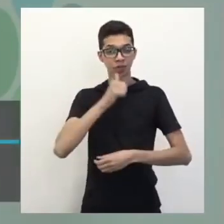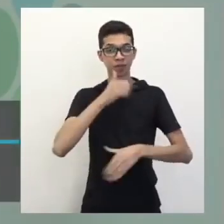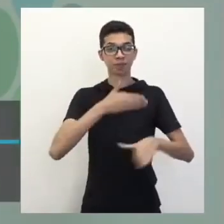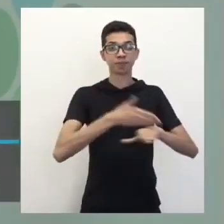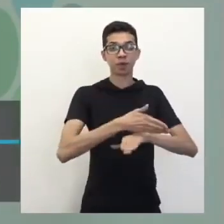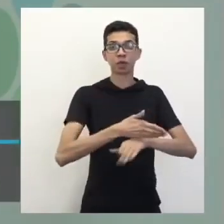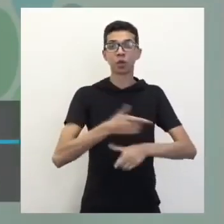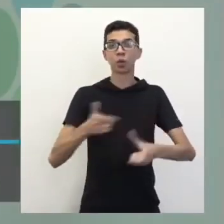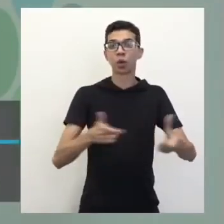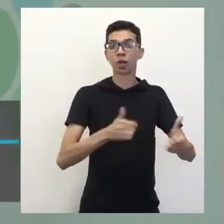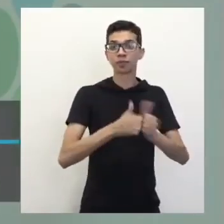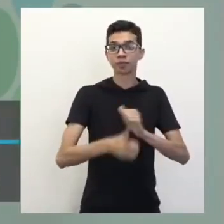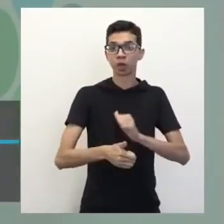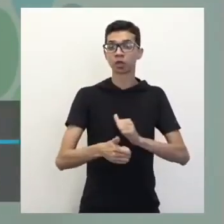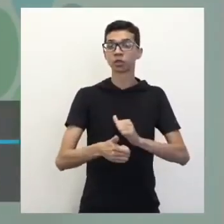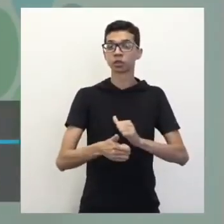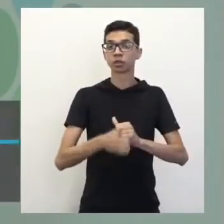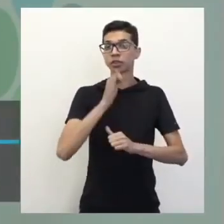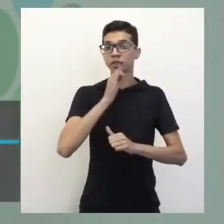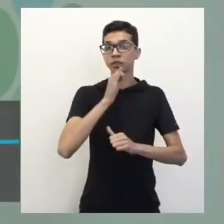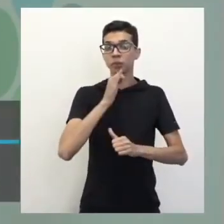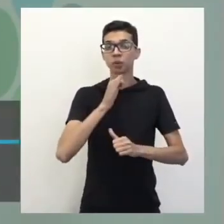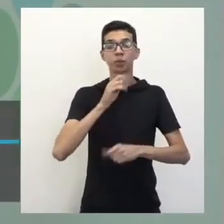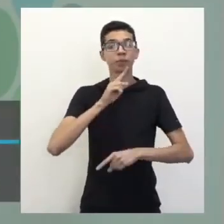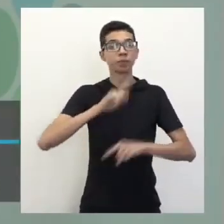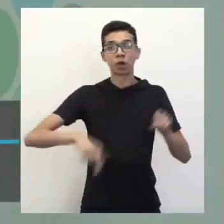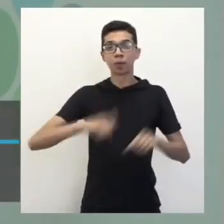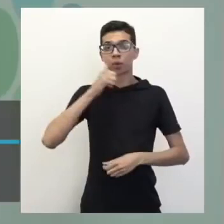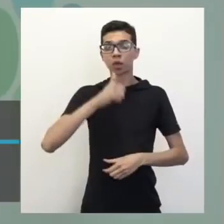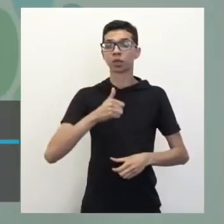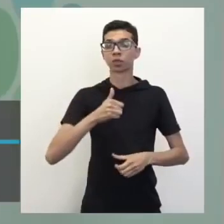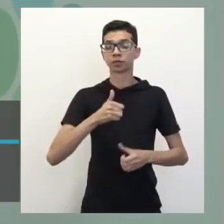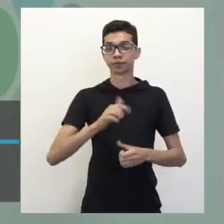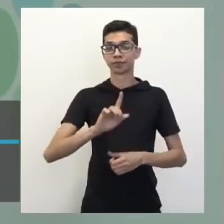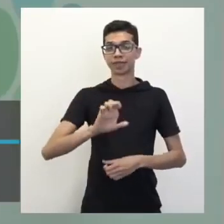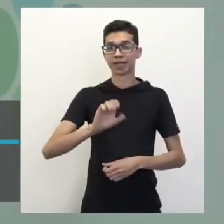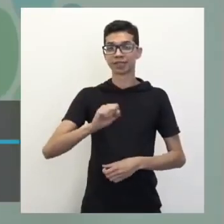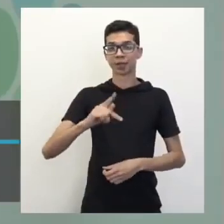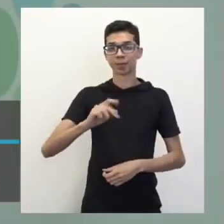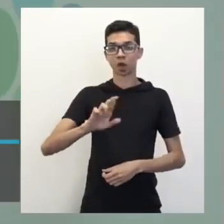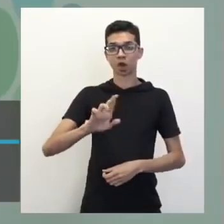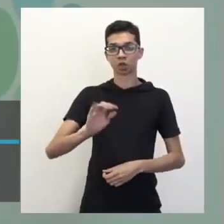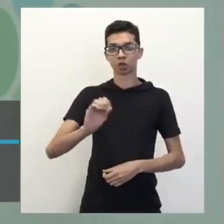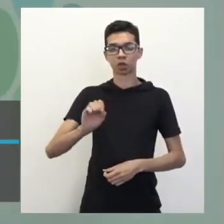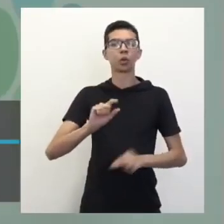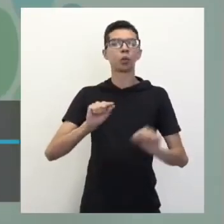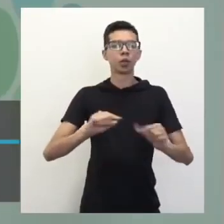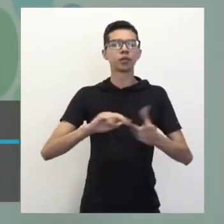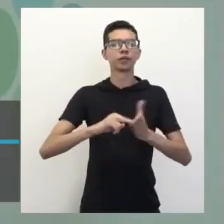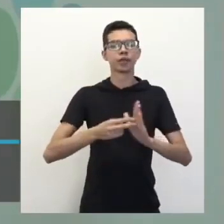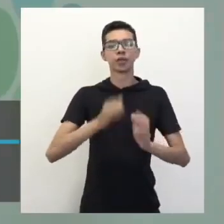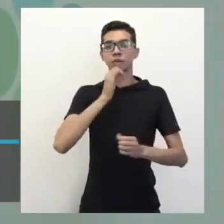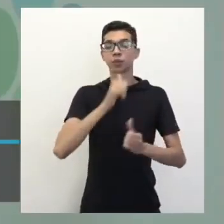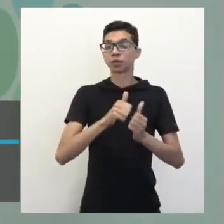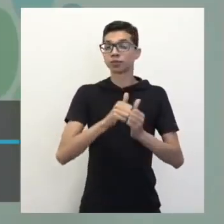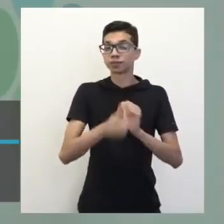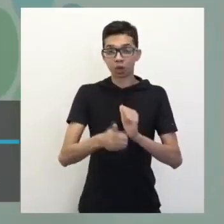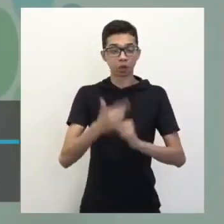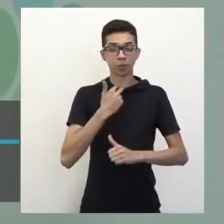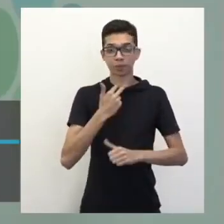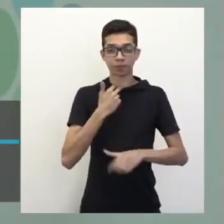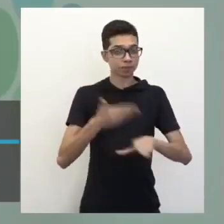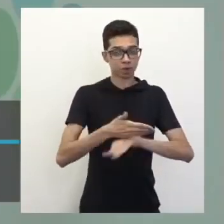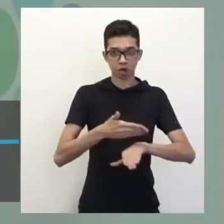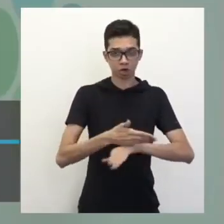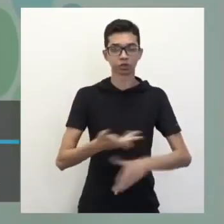determinados esportes. Então haviam esportes que eram proibidos, a mulher ela não podia fazer. E isso está dentro de um ideário, de uma lógica de